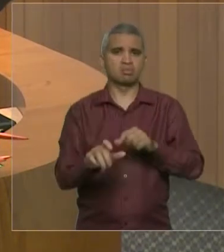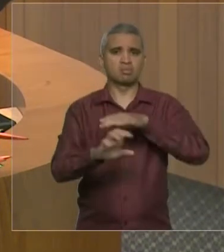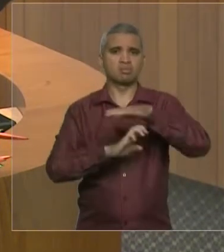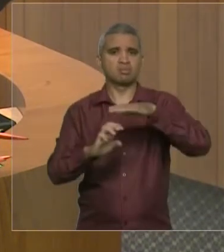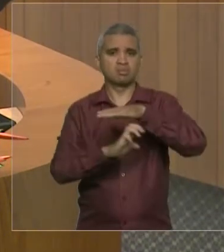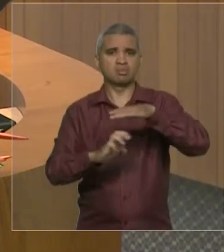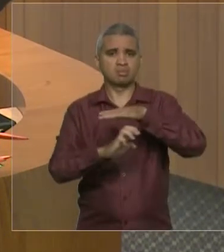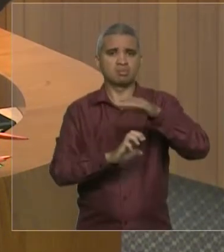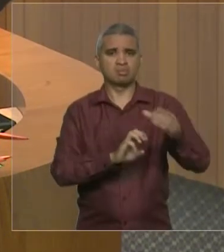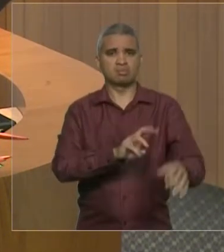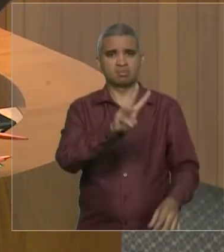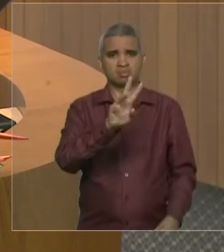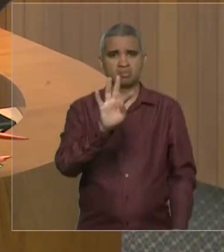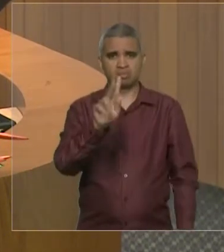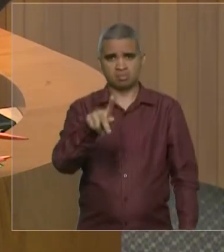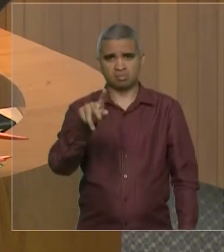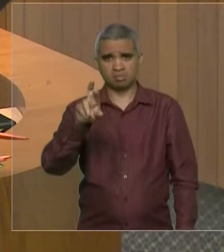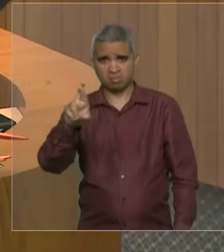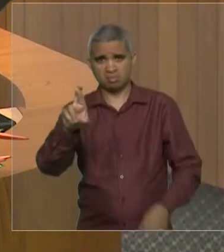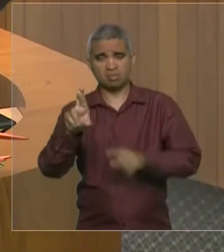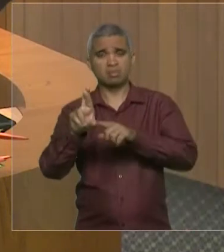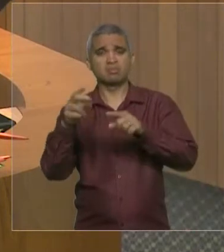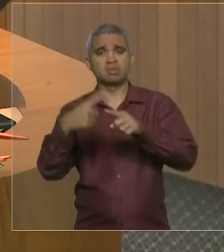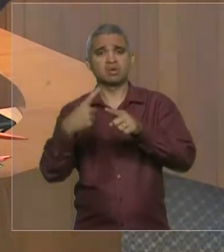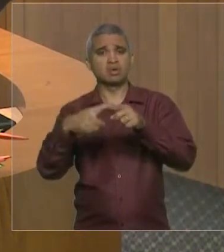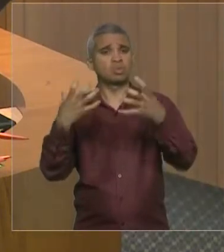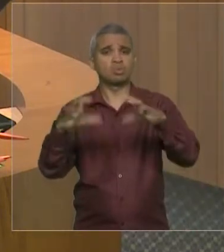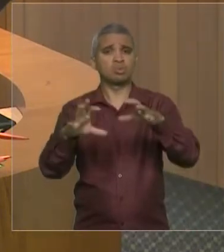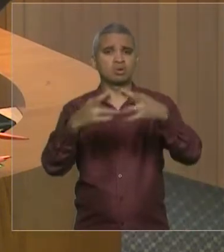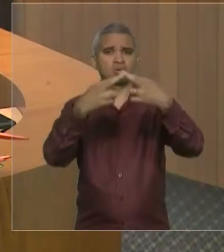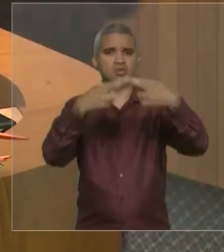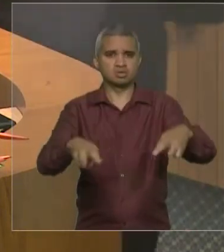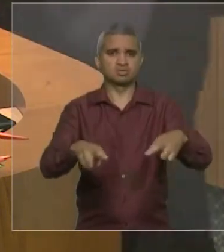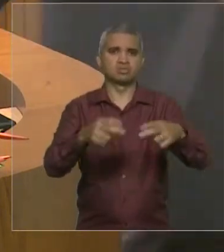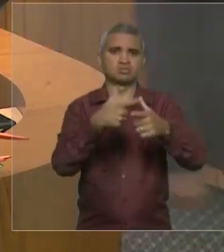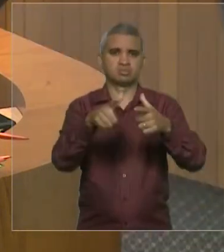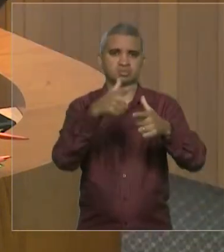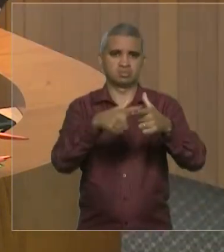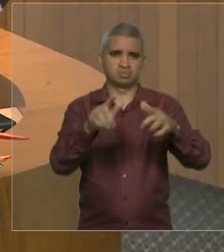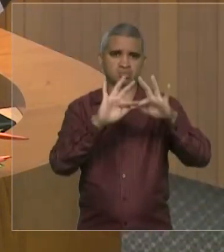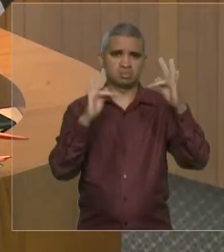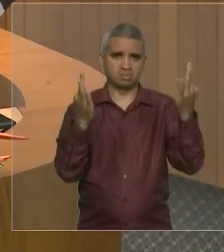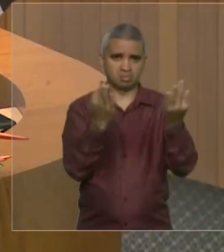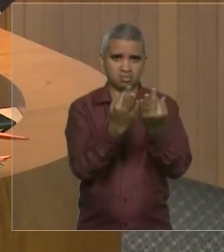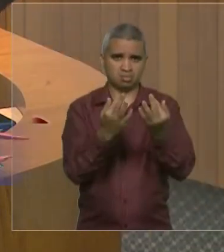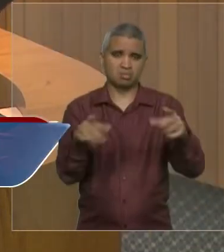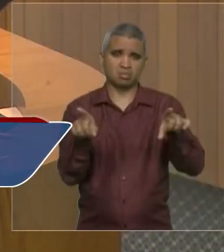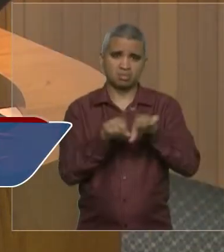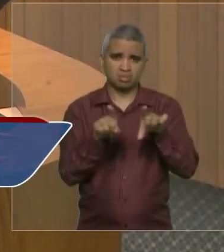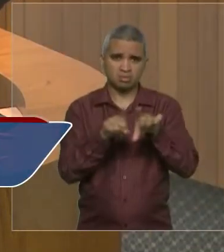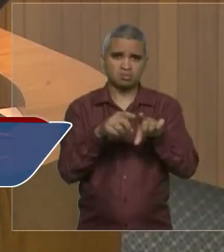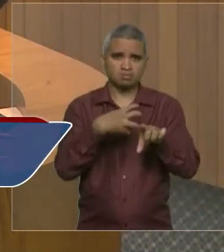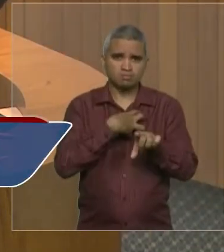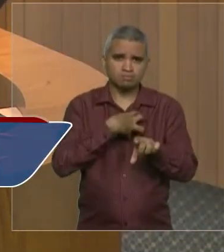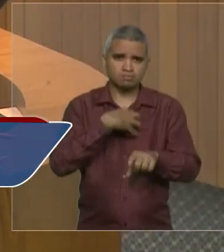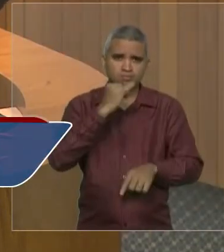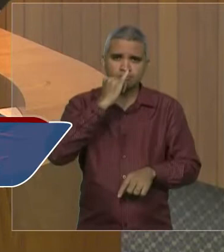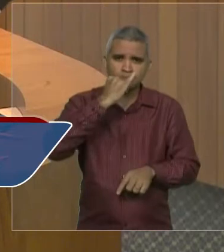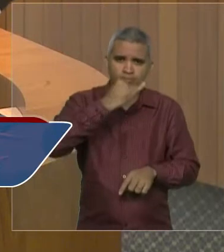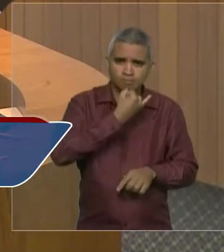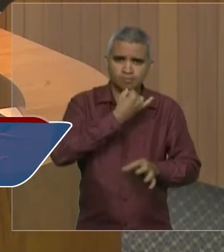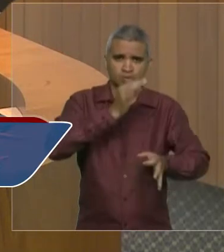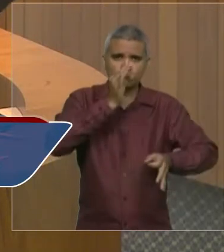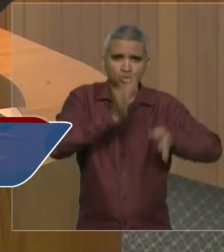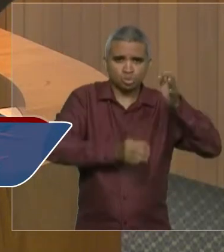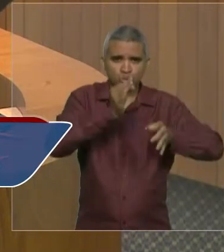dessas famílias e uma profunda tristeza com o judiciário de não ter feito o que se espera